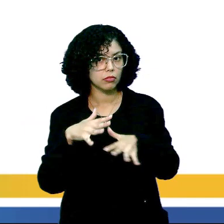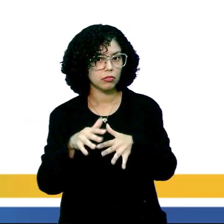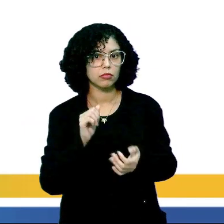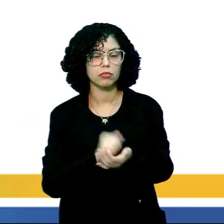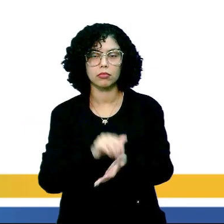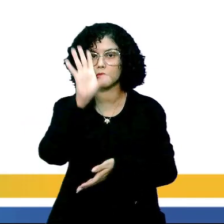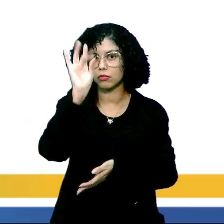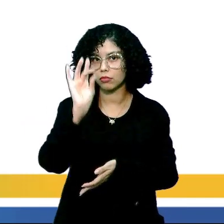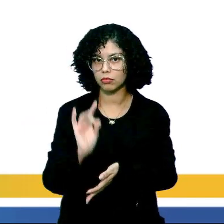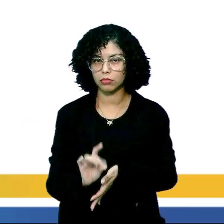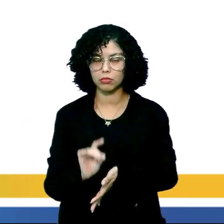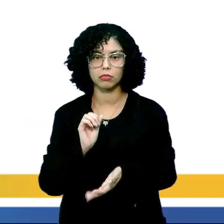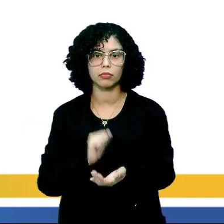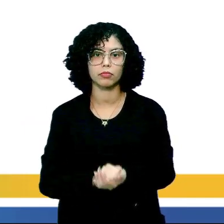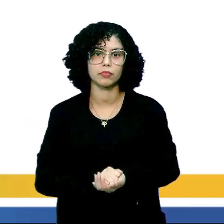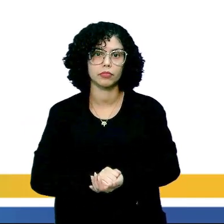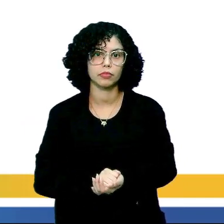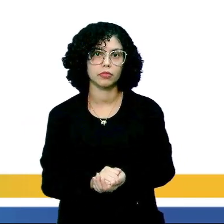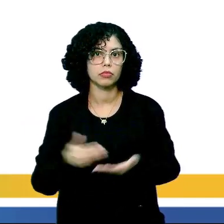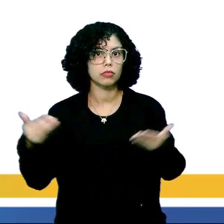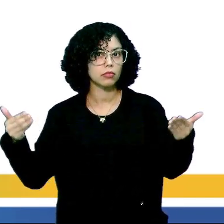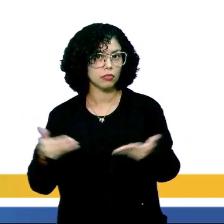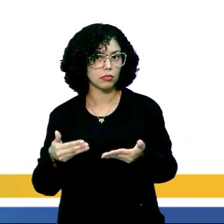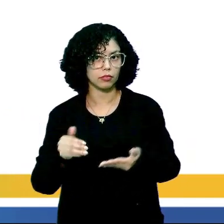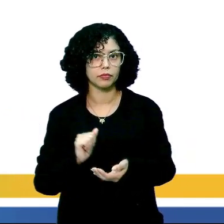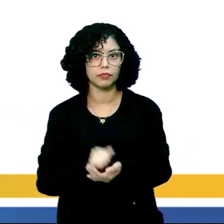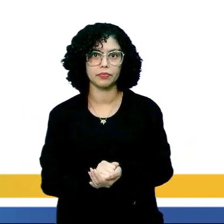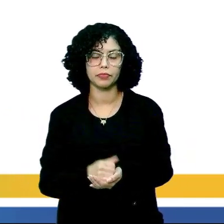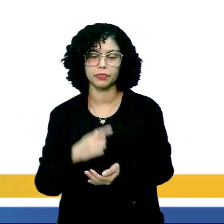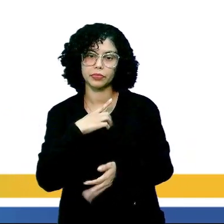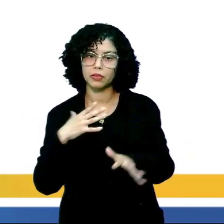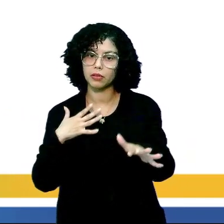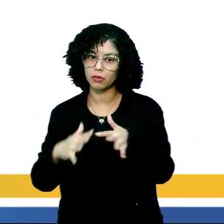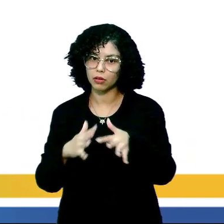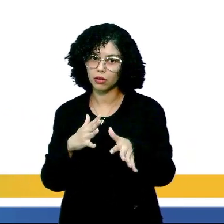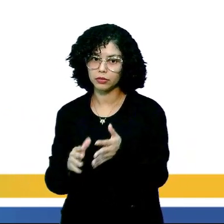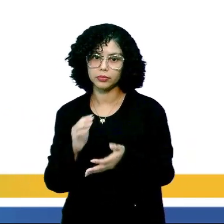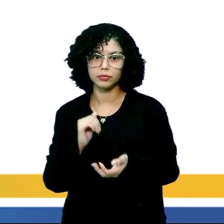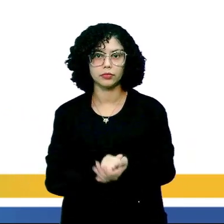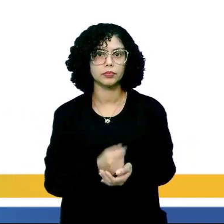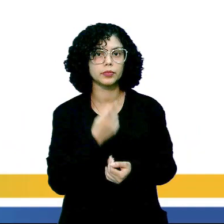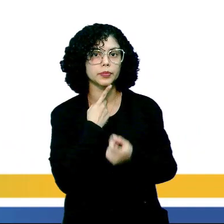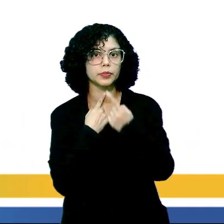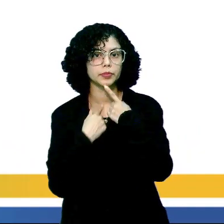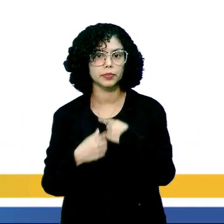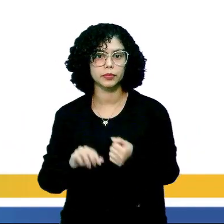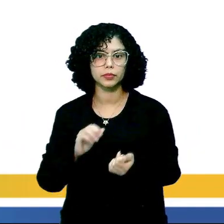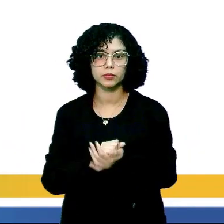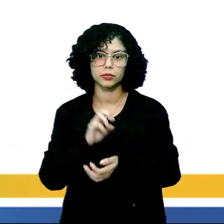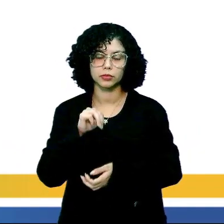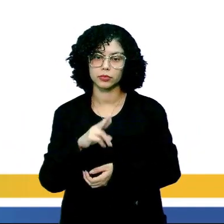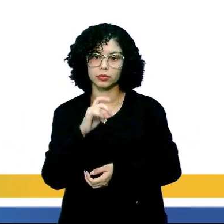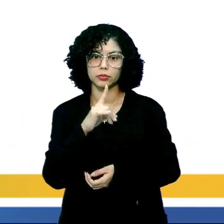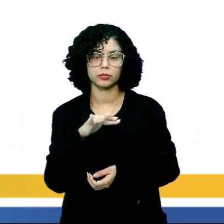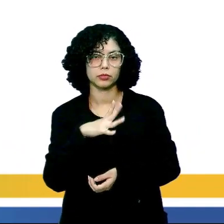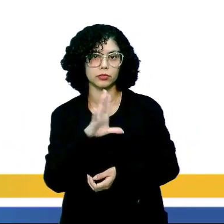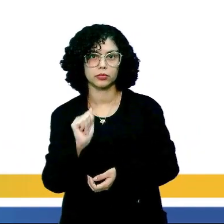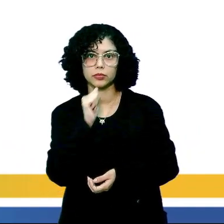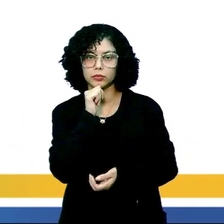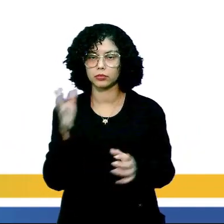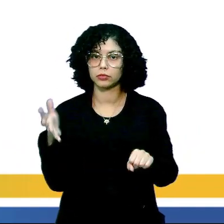movimentos. Cada um era por si, né? Agora, nós vamos ter alguns movimentos que vão desejar a emancipação da colônia